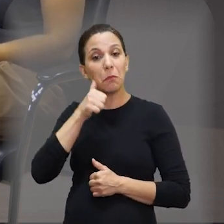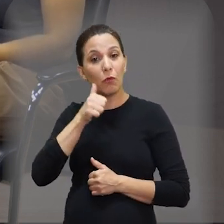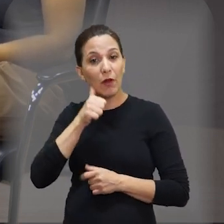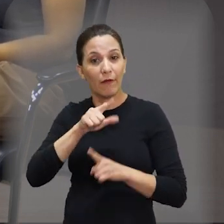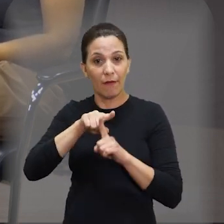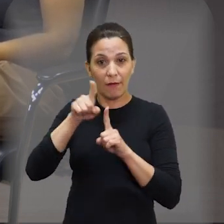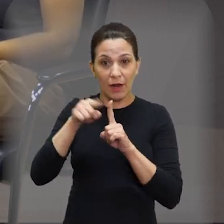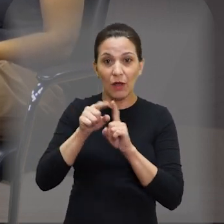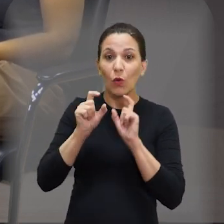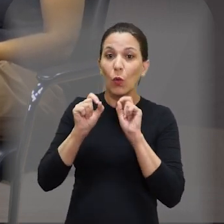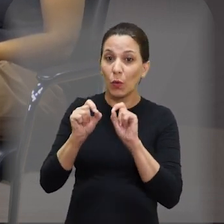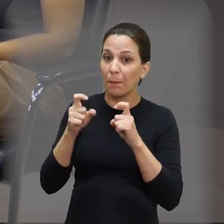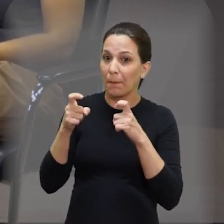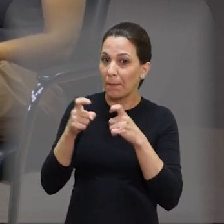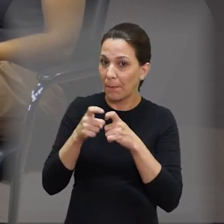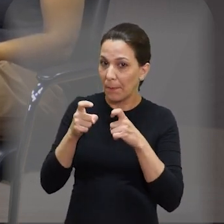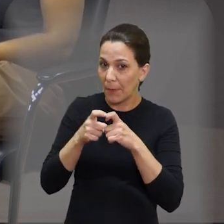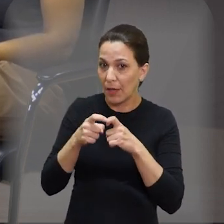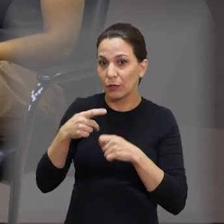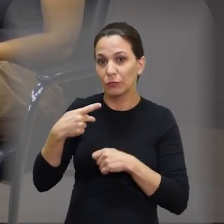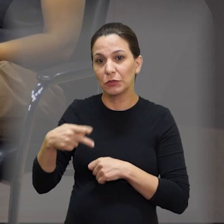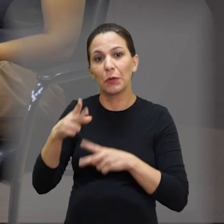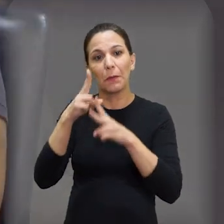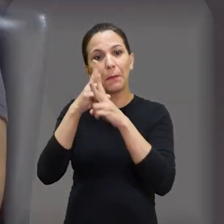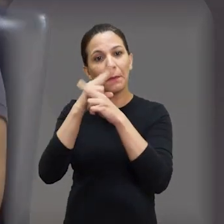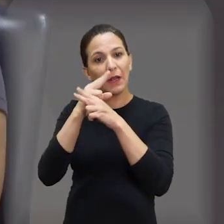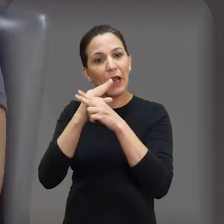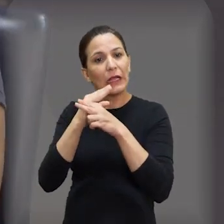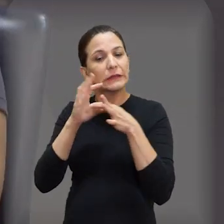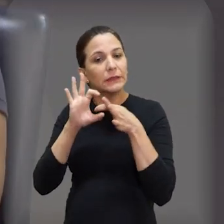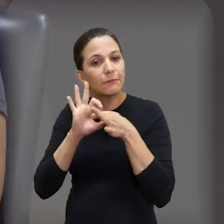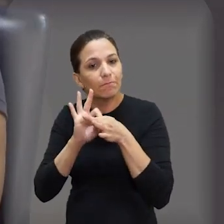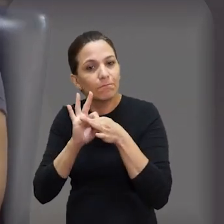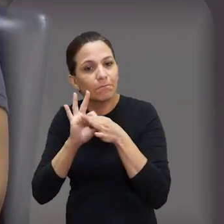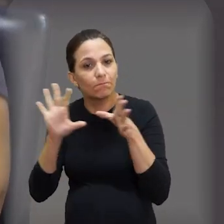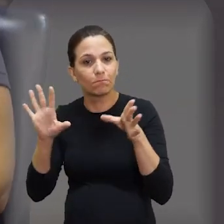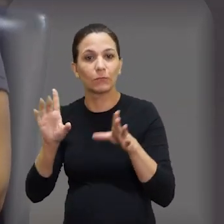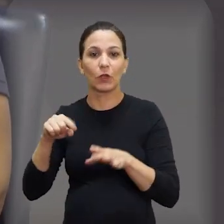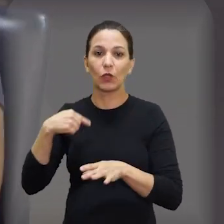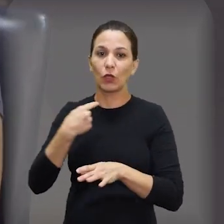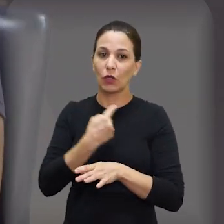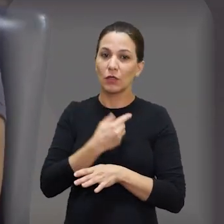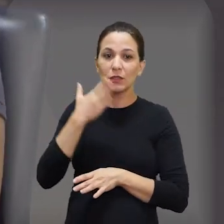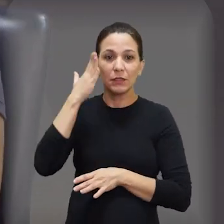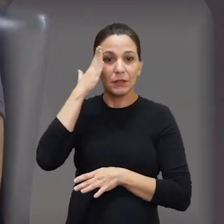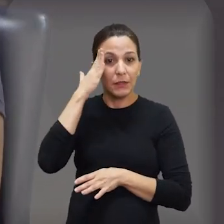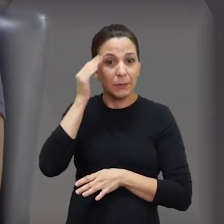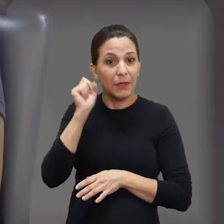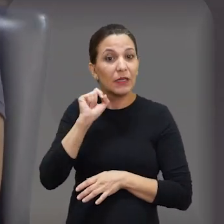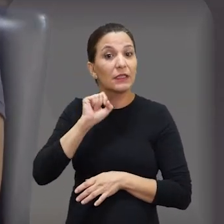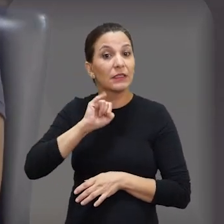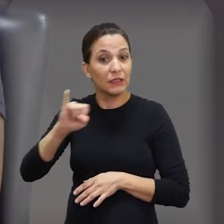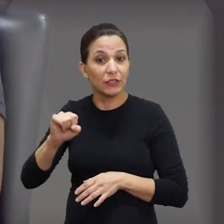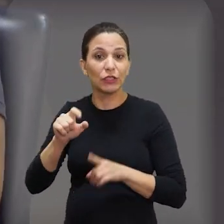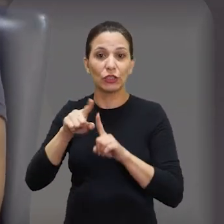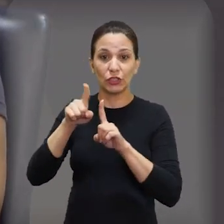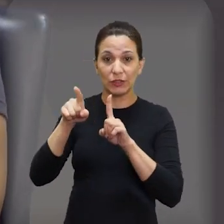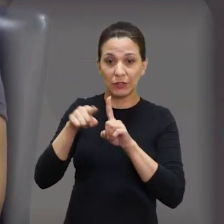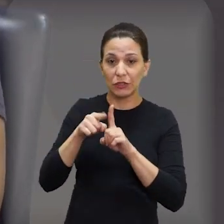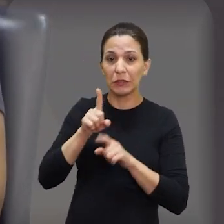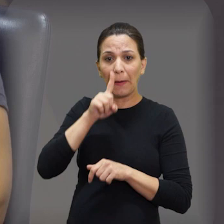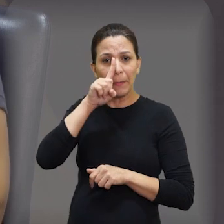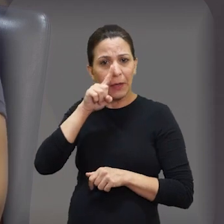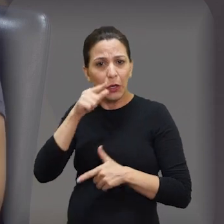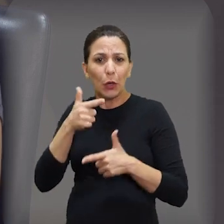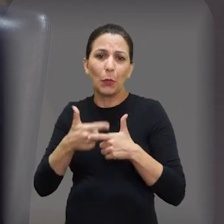que a gente pede é, assim, que exista uma autorização médica, por assim dizer, para saber se